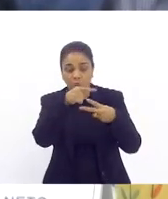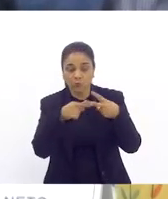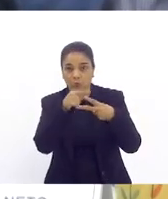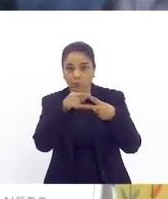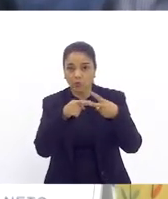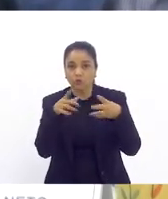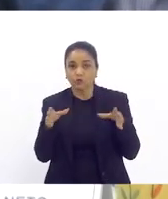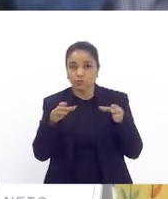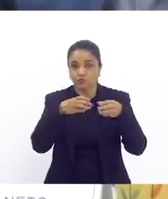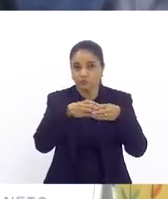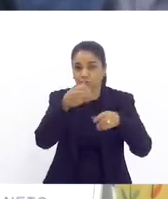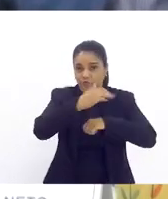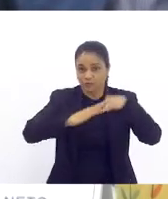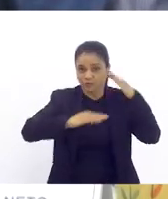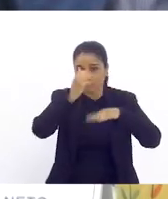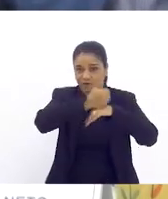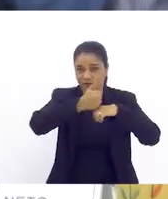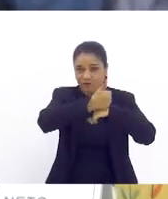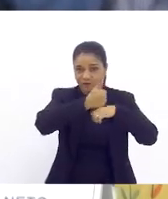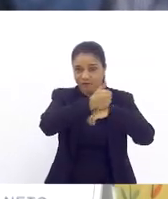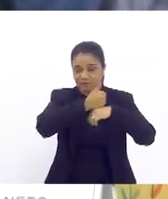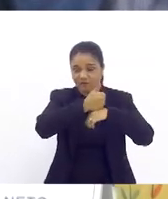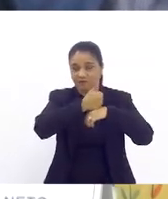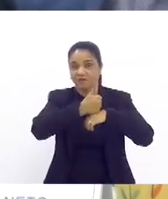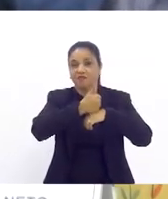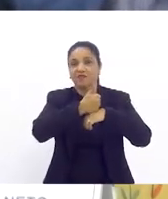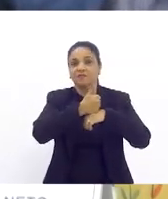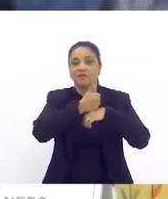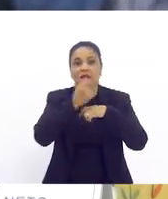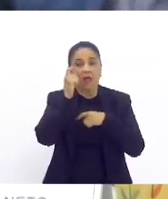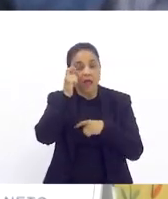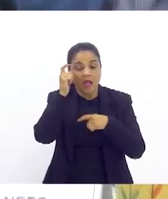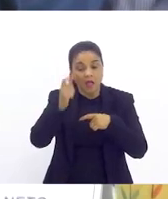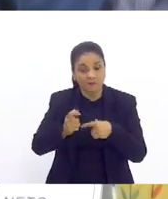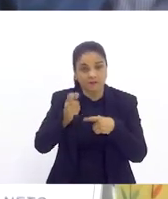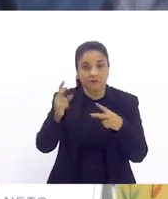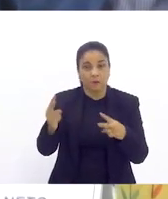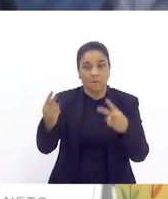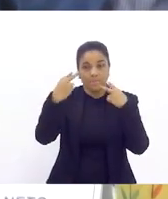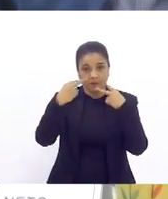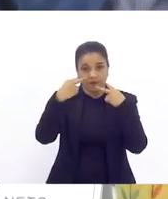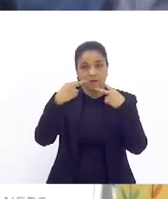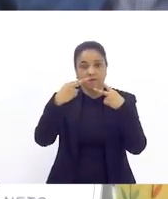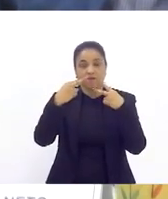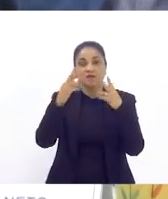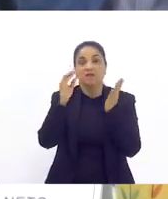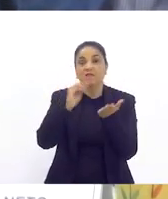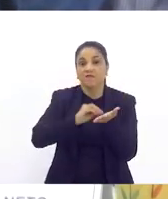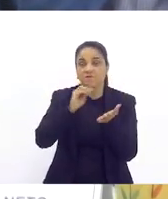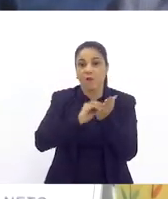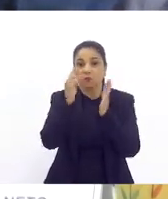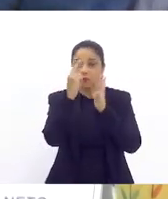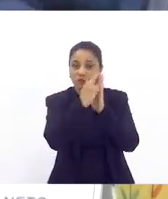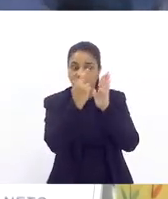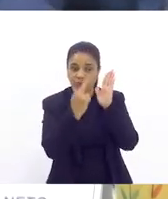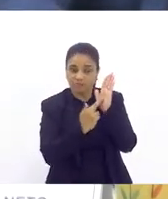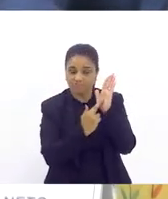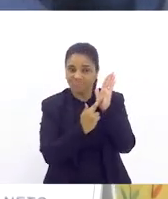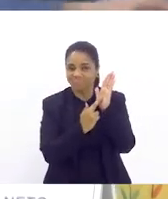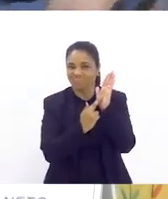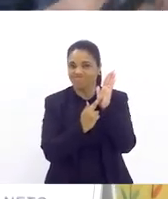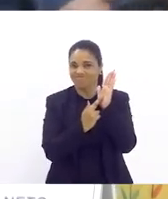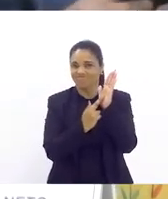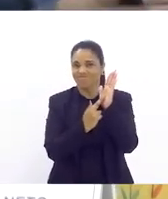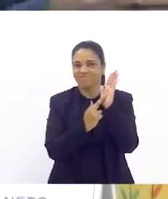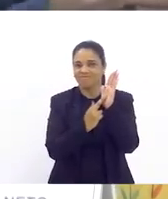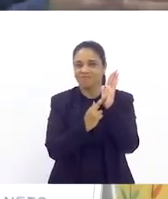organizados temos chamado atenção para que na falta de uma alimentação que priorize